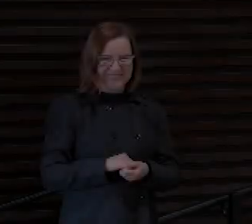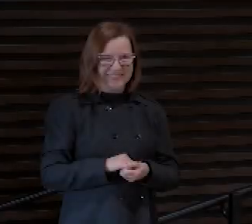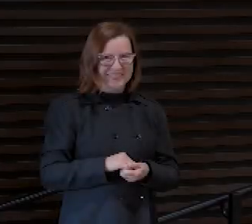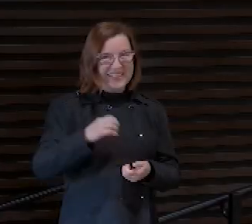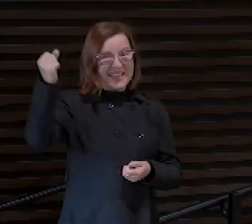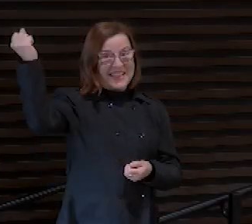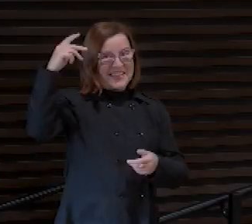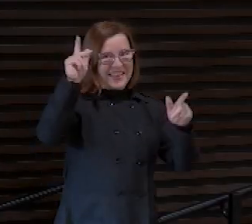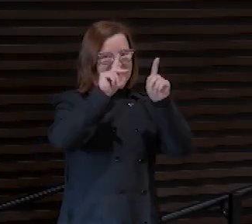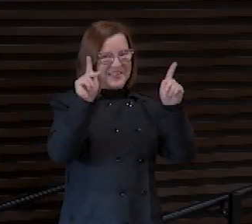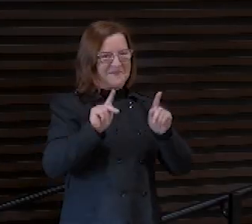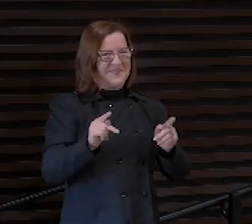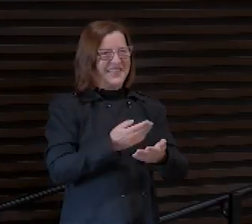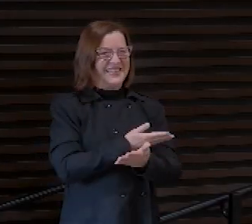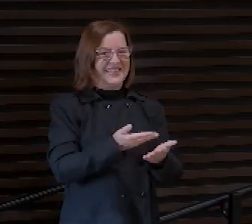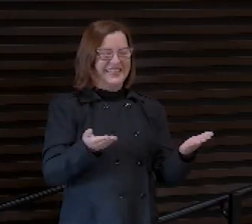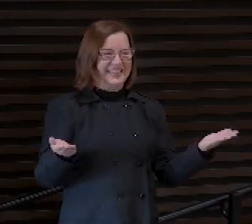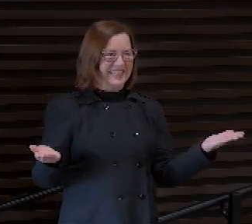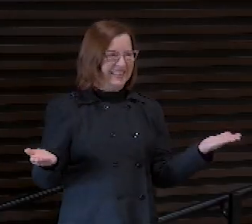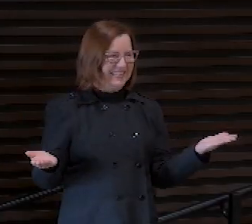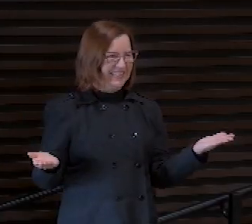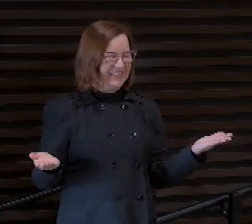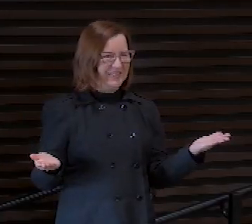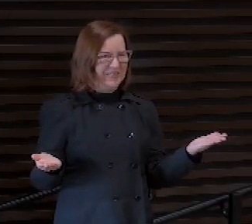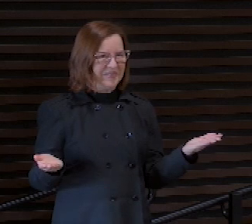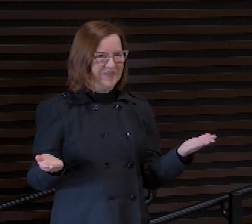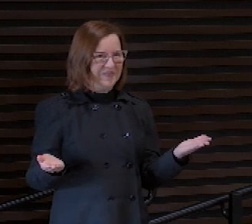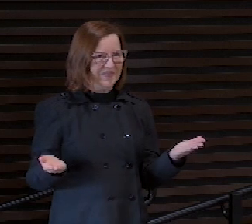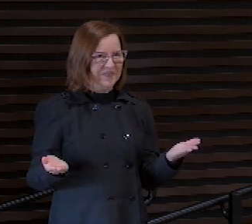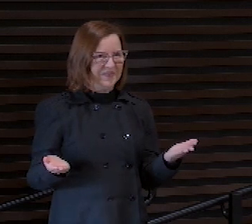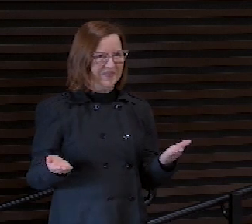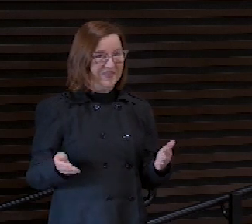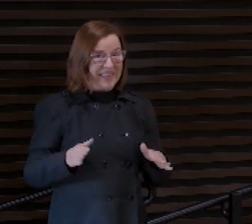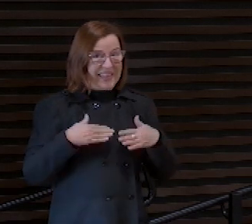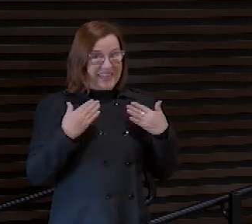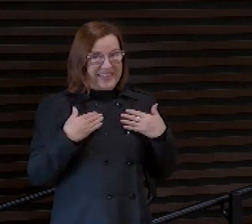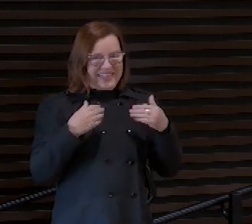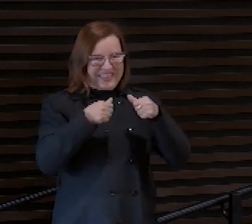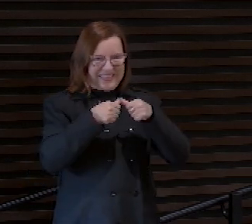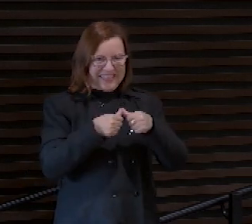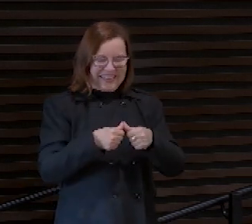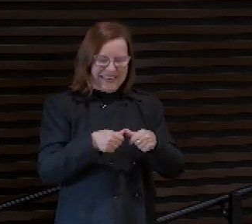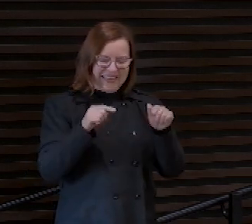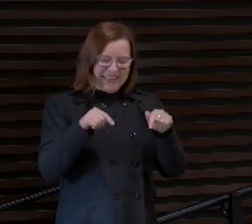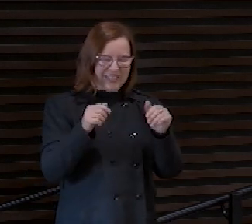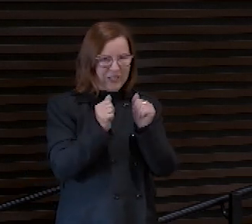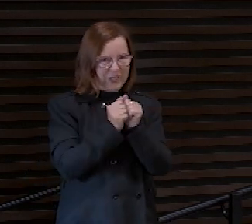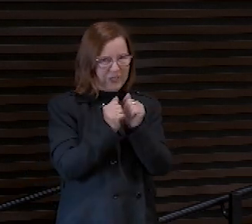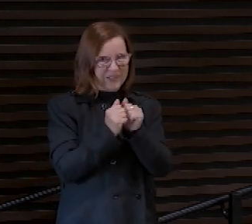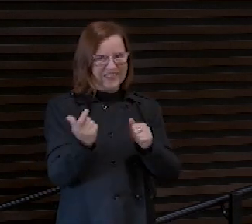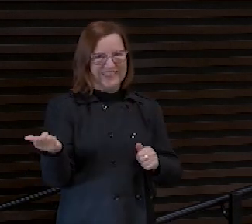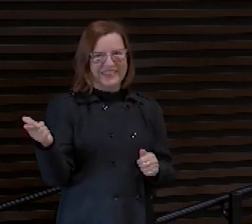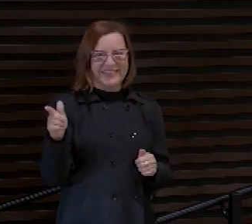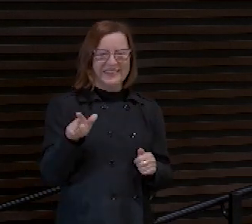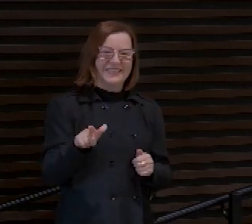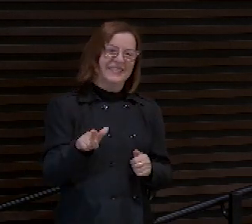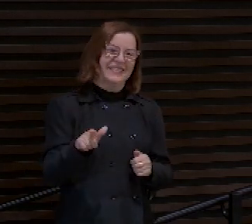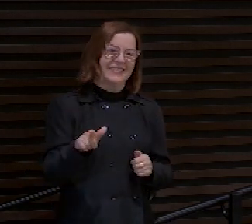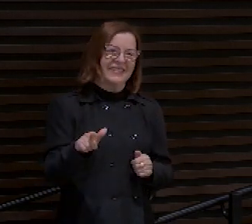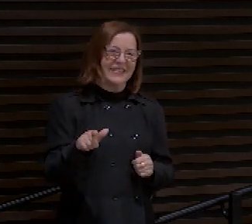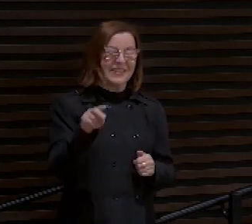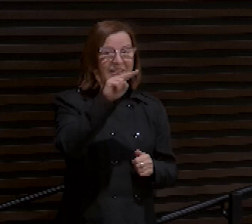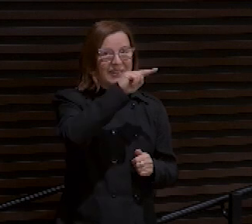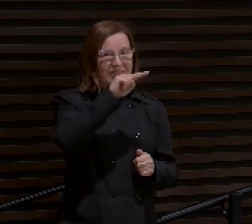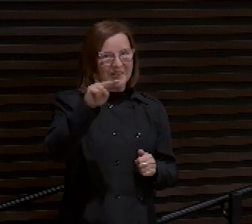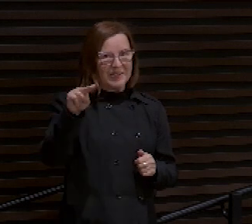Graça e paz, amados. É uma alegria nós estarmos aqui reunidos novamente, ao nome do